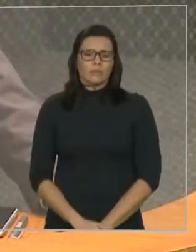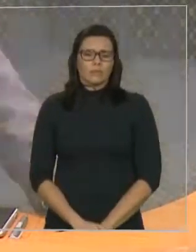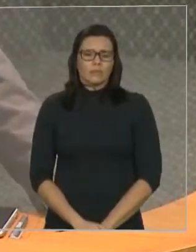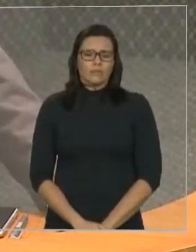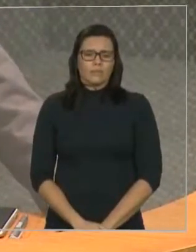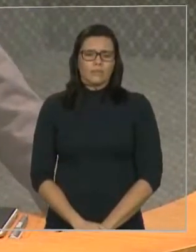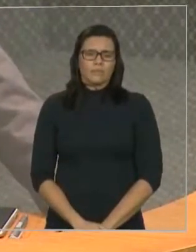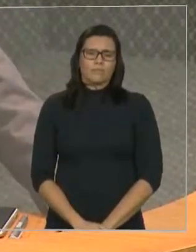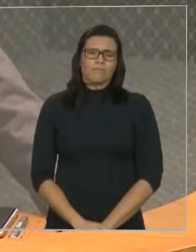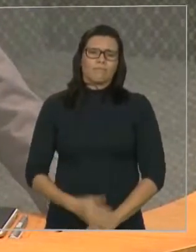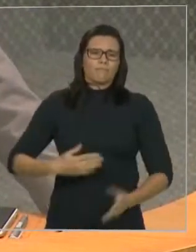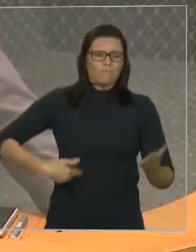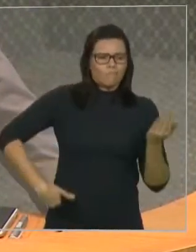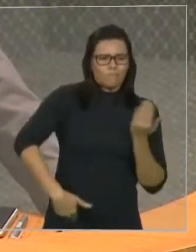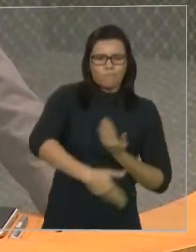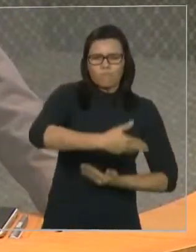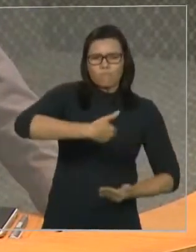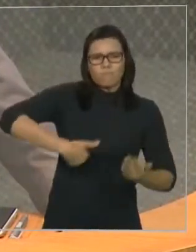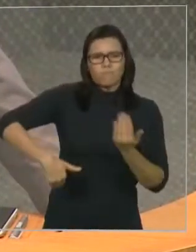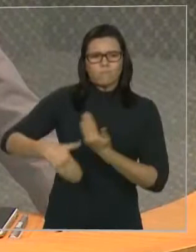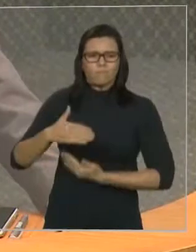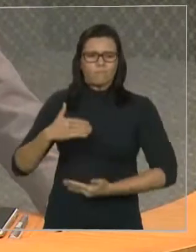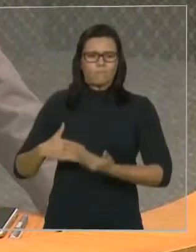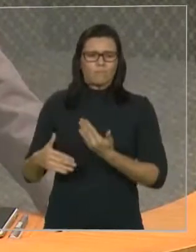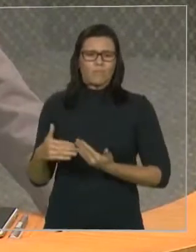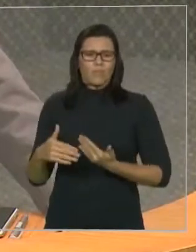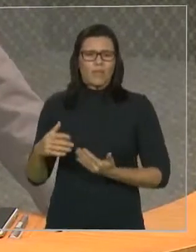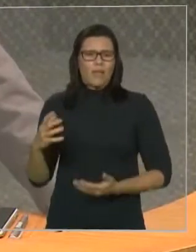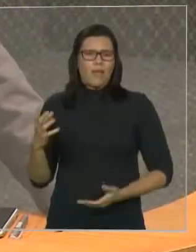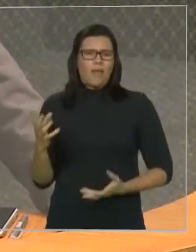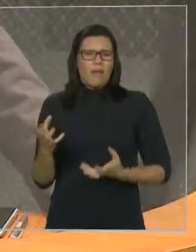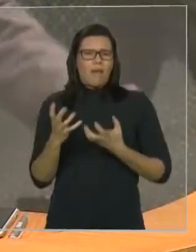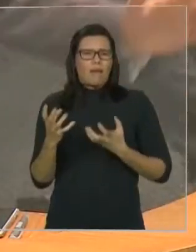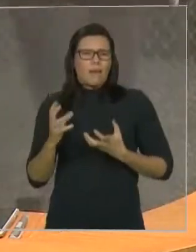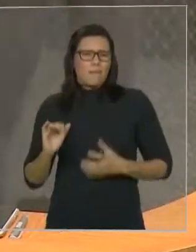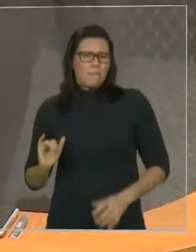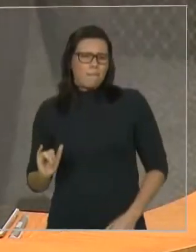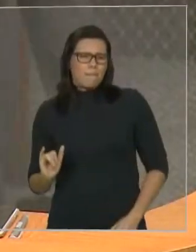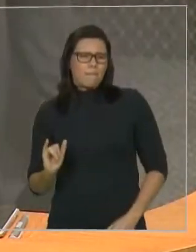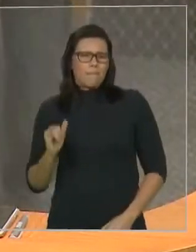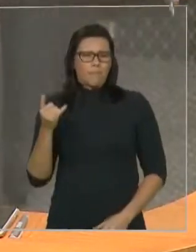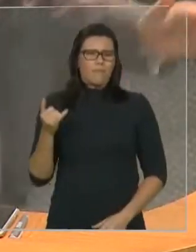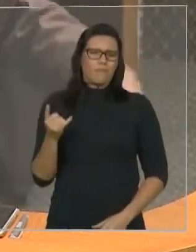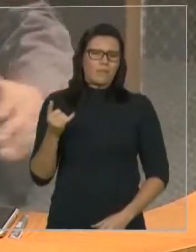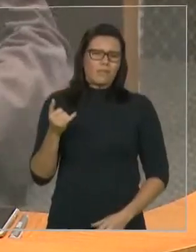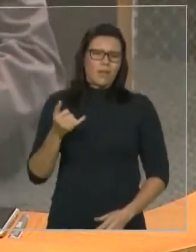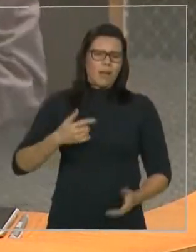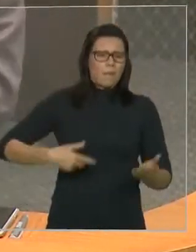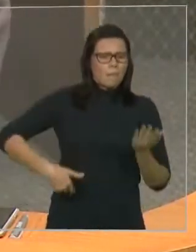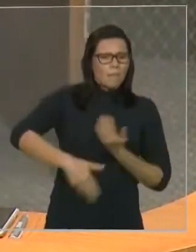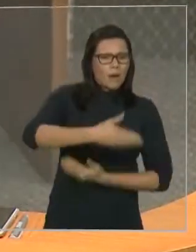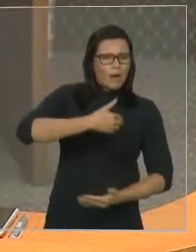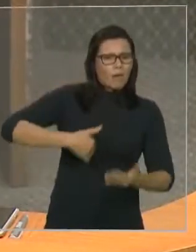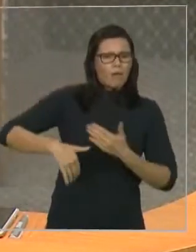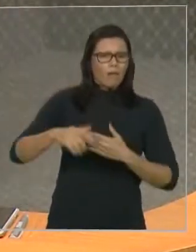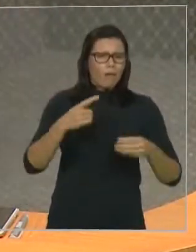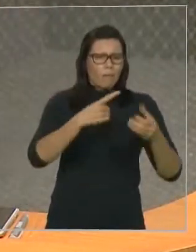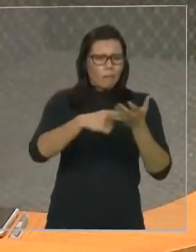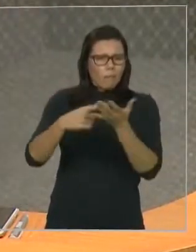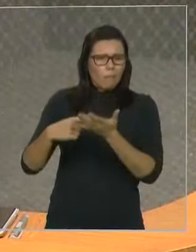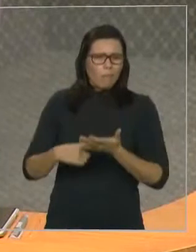poder. É mais uma moeda que ele utiliza, porque ele utiliza as emendas e agora está